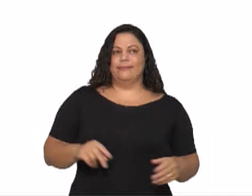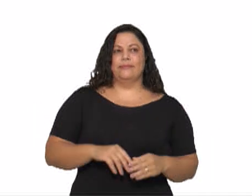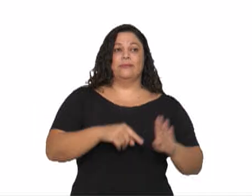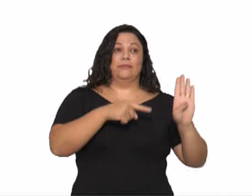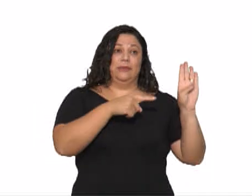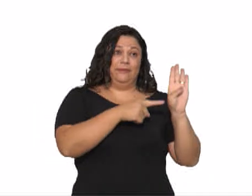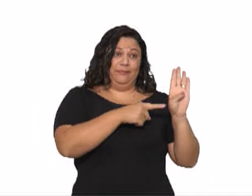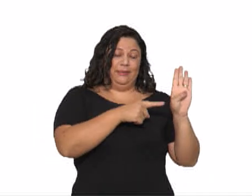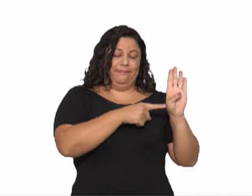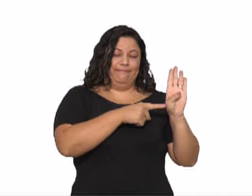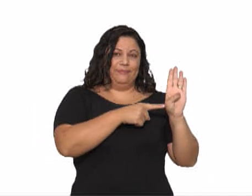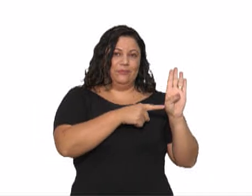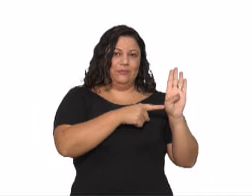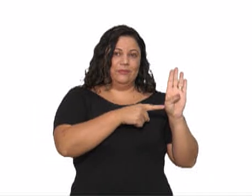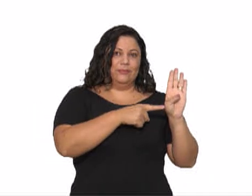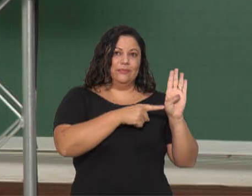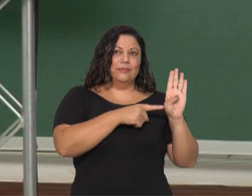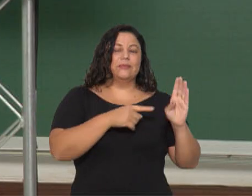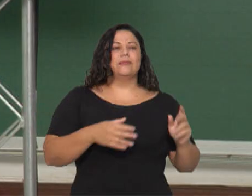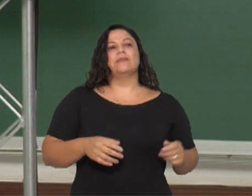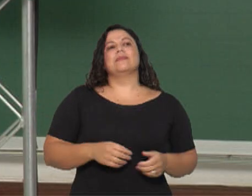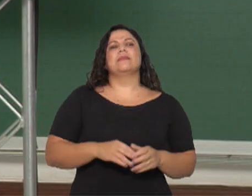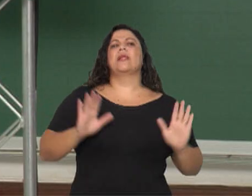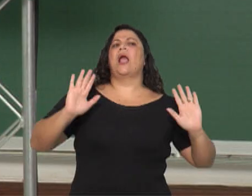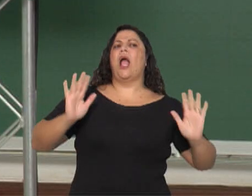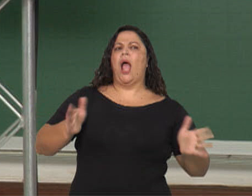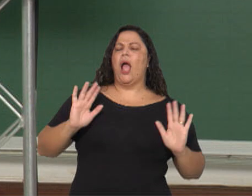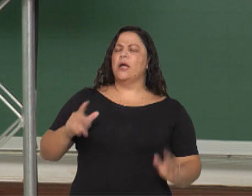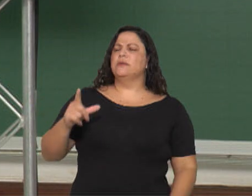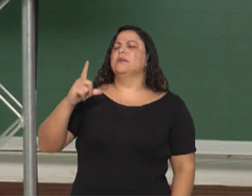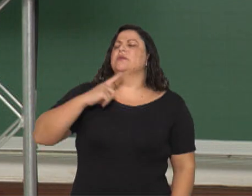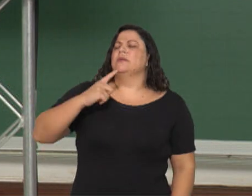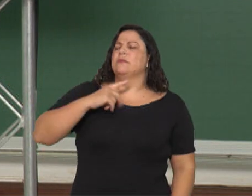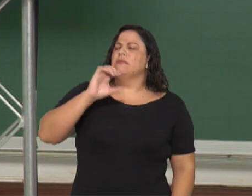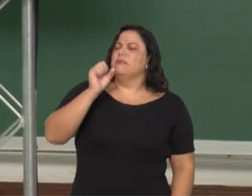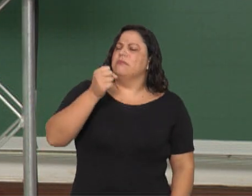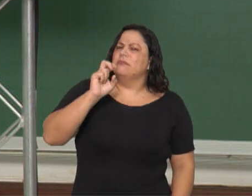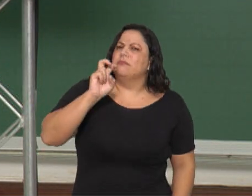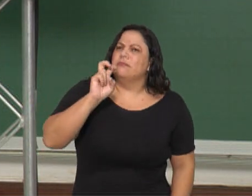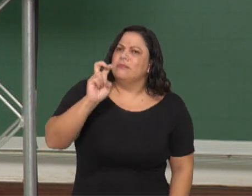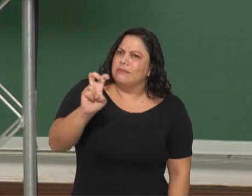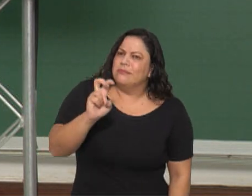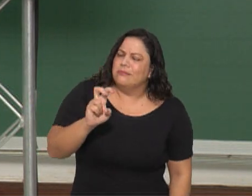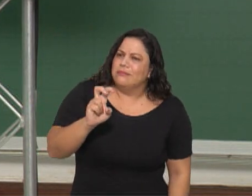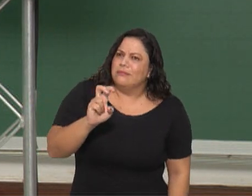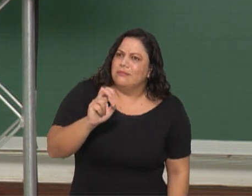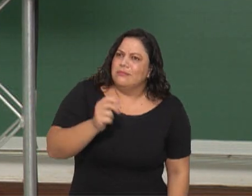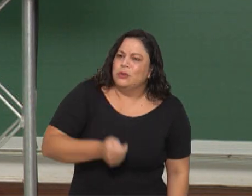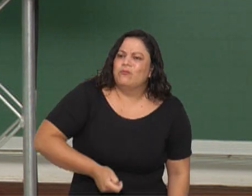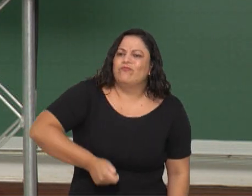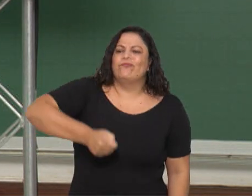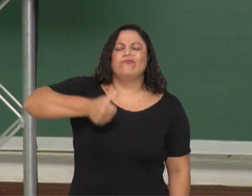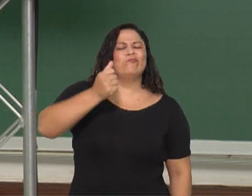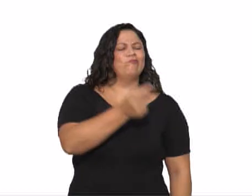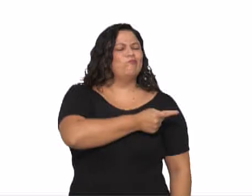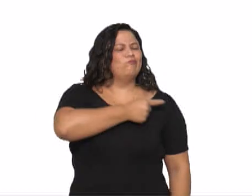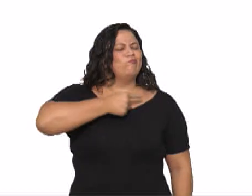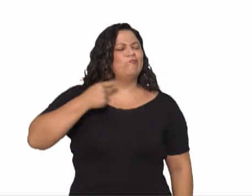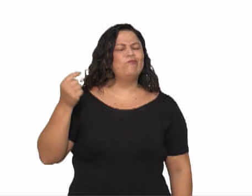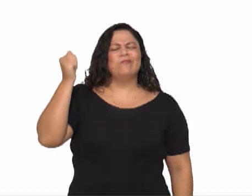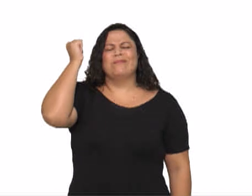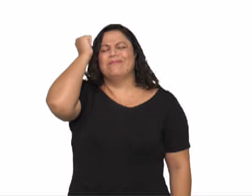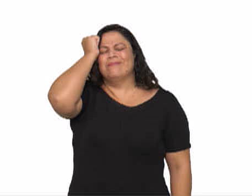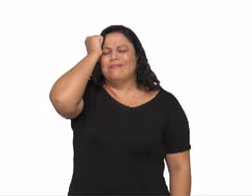final de sua vida, já tenho 85 anos e me estou morrendo. Se arrepende de não